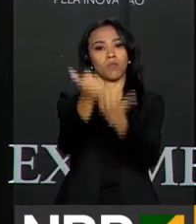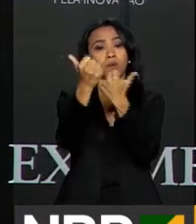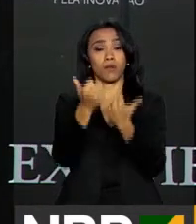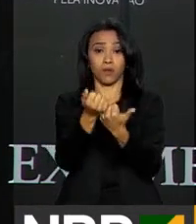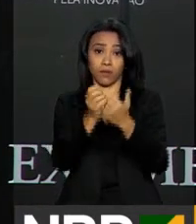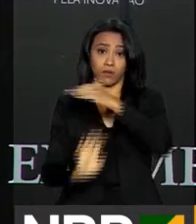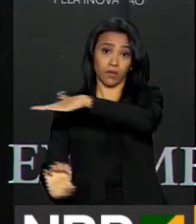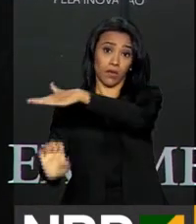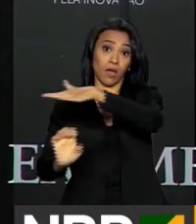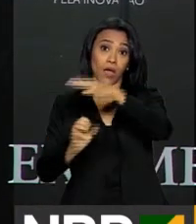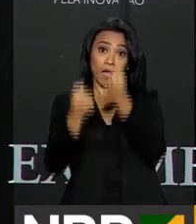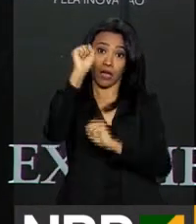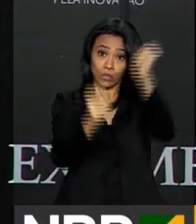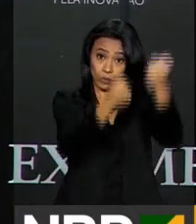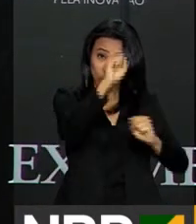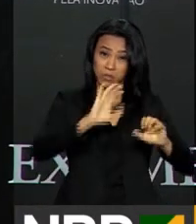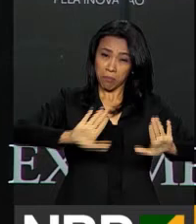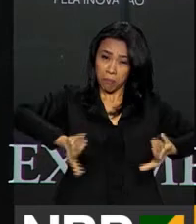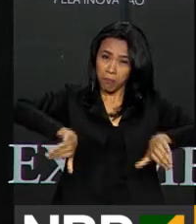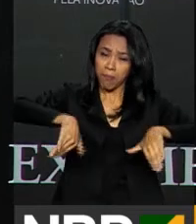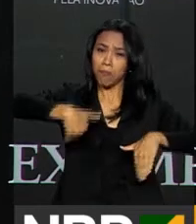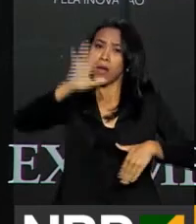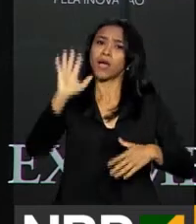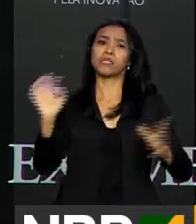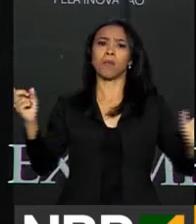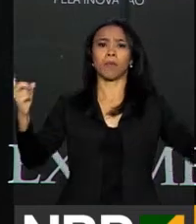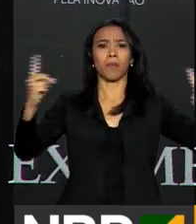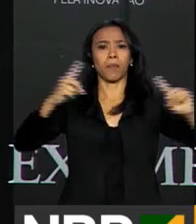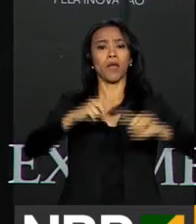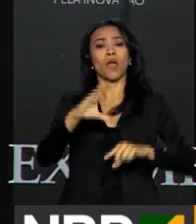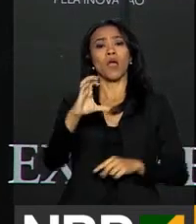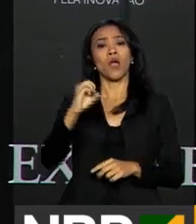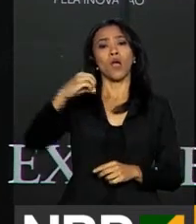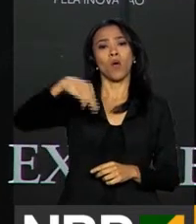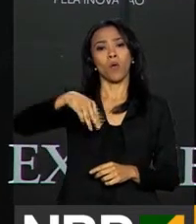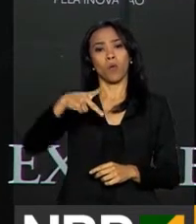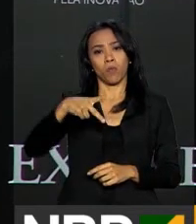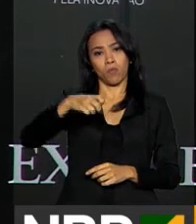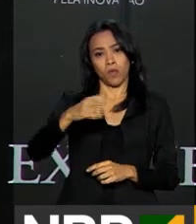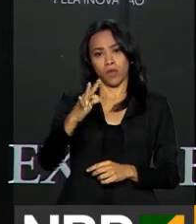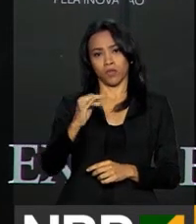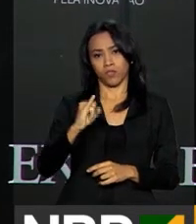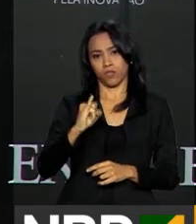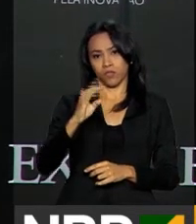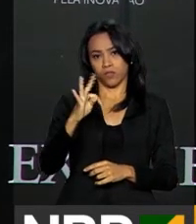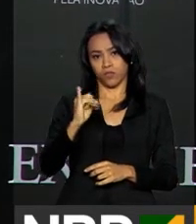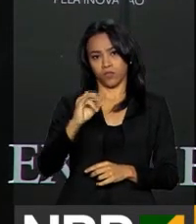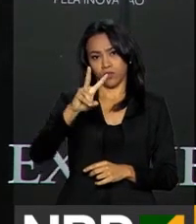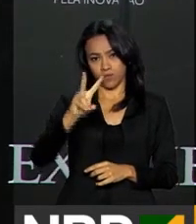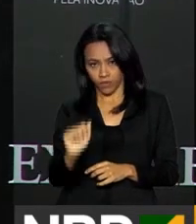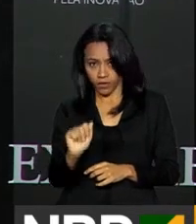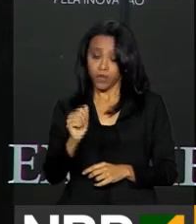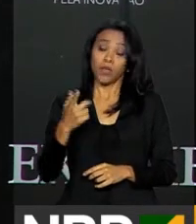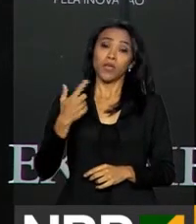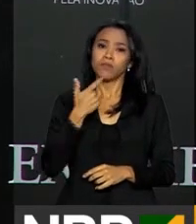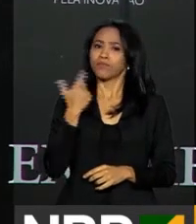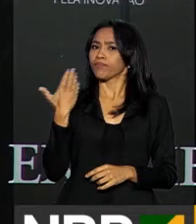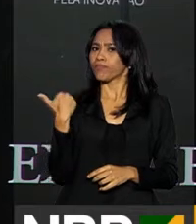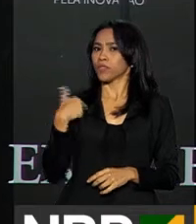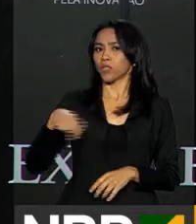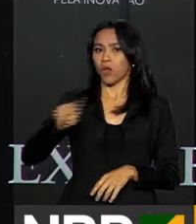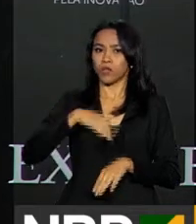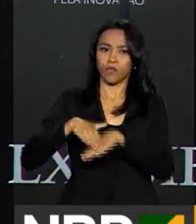mais competitiva. Interessante, há poucos instantes atrás, nós estávamos conversando sobre